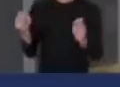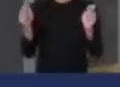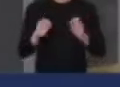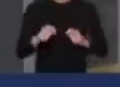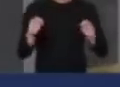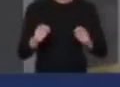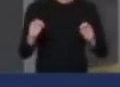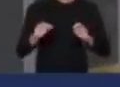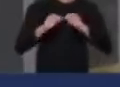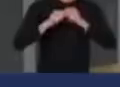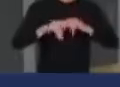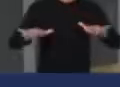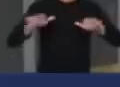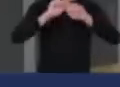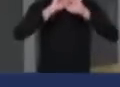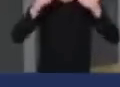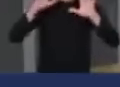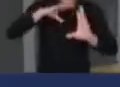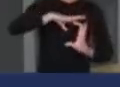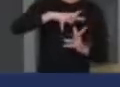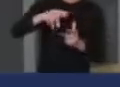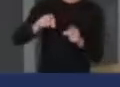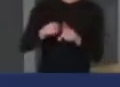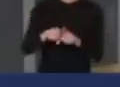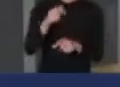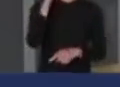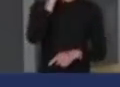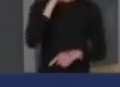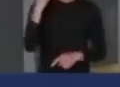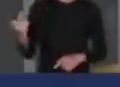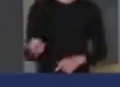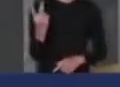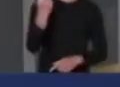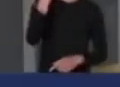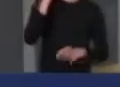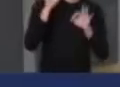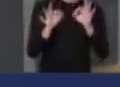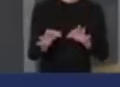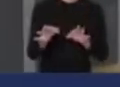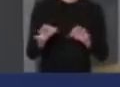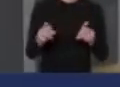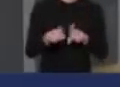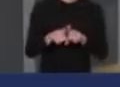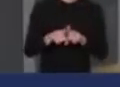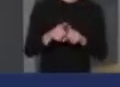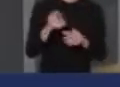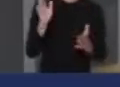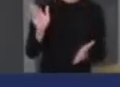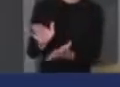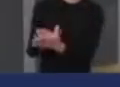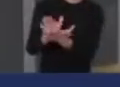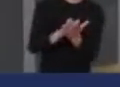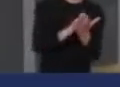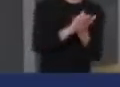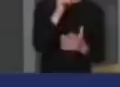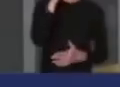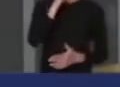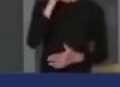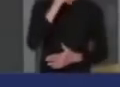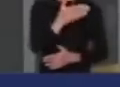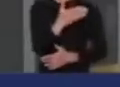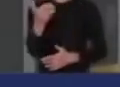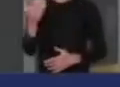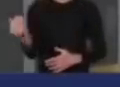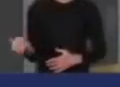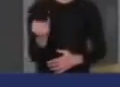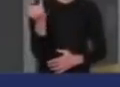menina mais infeliz. Para que isso? Qual que é o ganho disso? Eu acho que esse episódio, eu espero que esse episódio sirva pelo menos